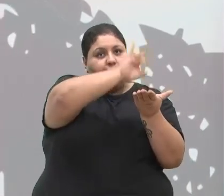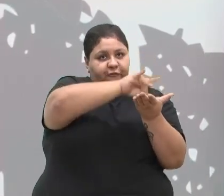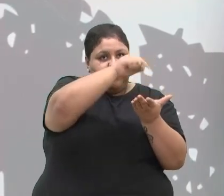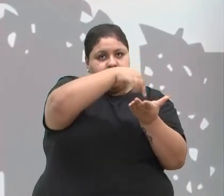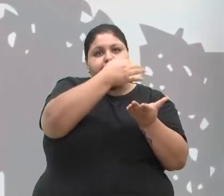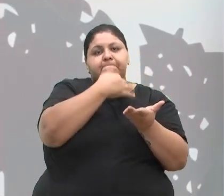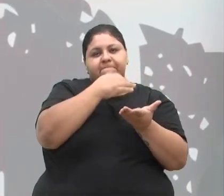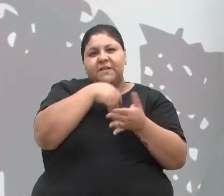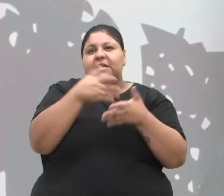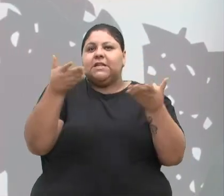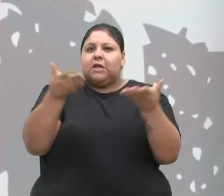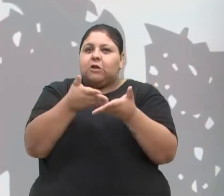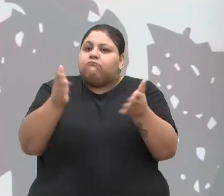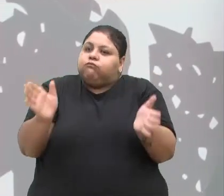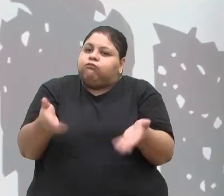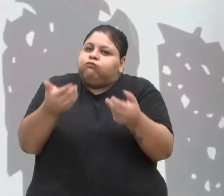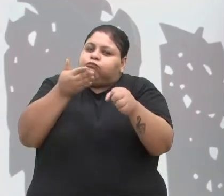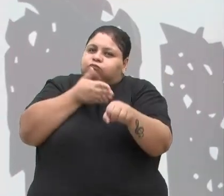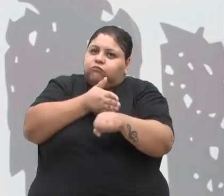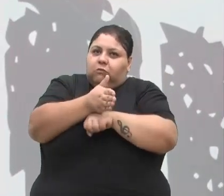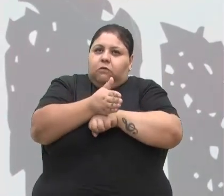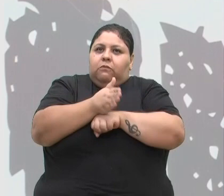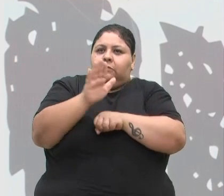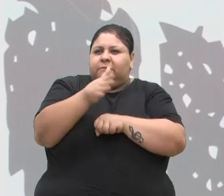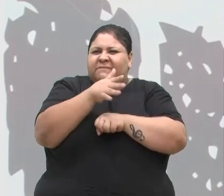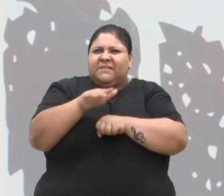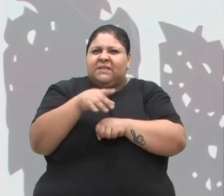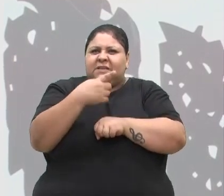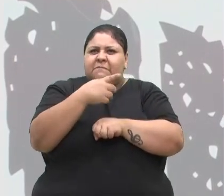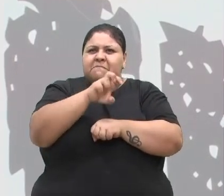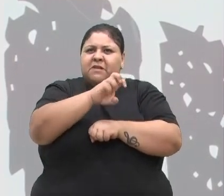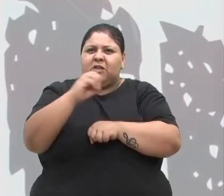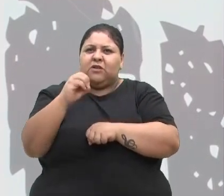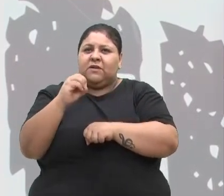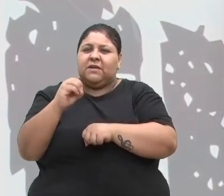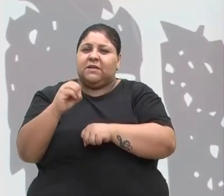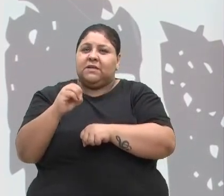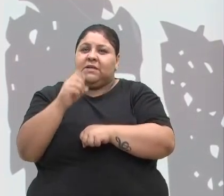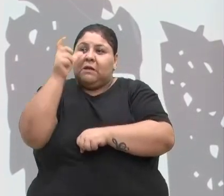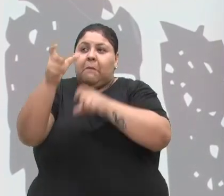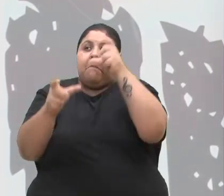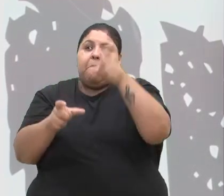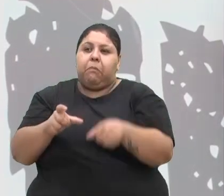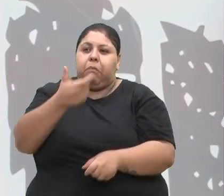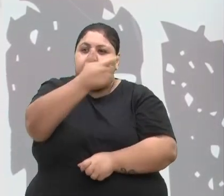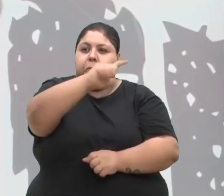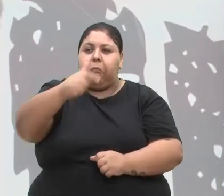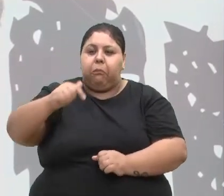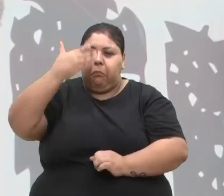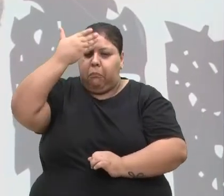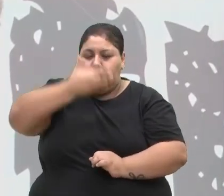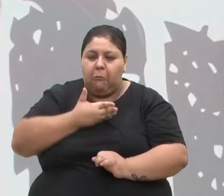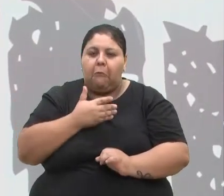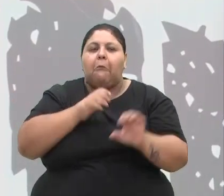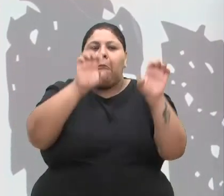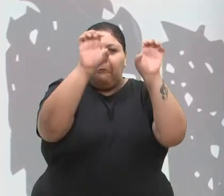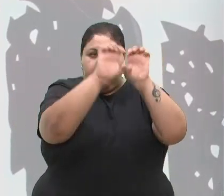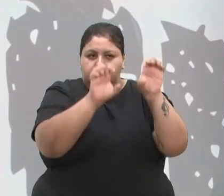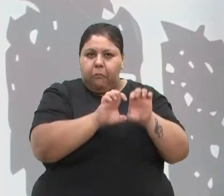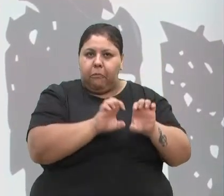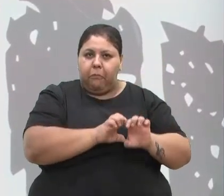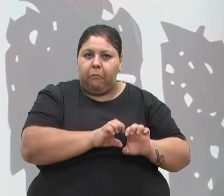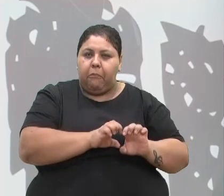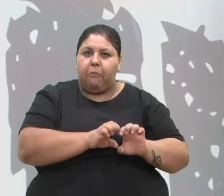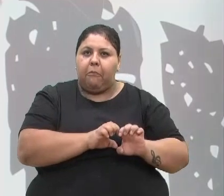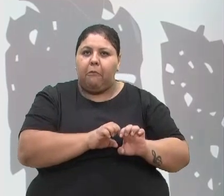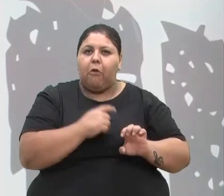já propicia a participação em média de 1.500 atletas amadores. Temos outras provas bem estruturadas, que é a Ultra